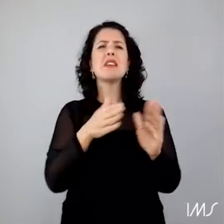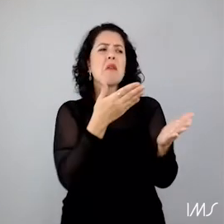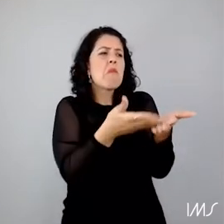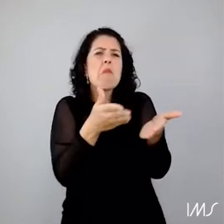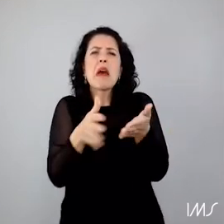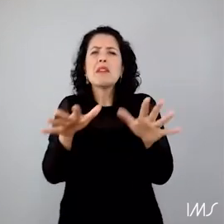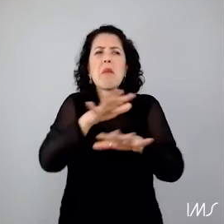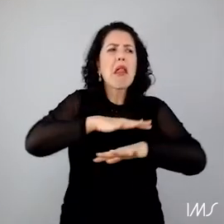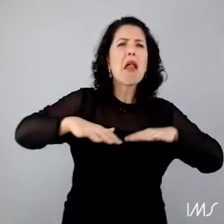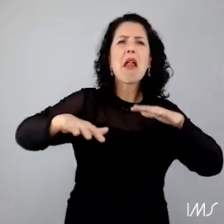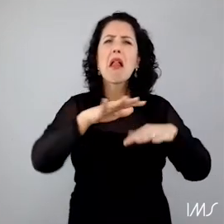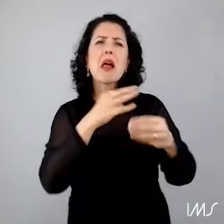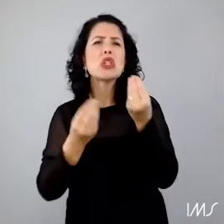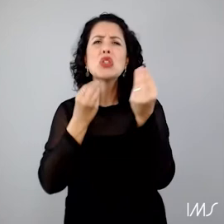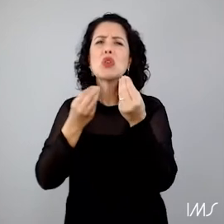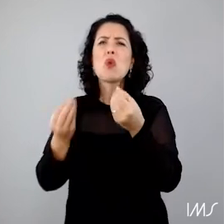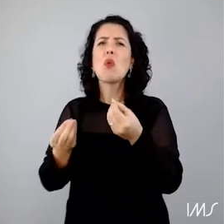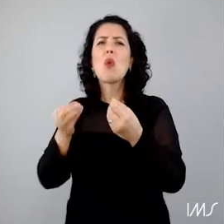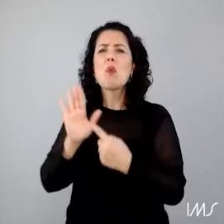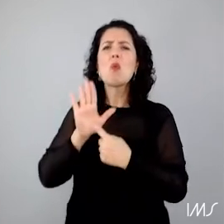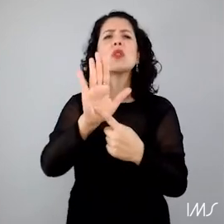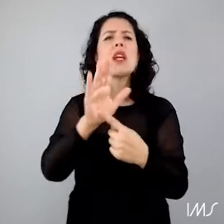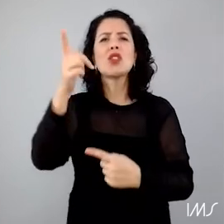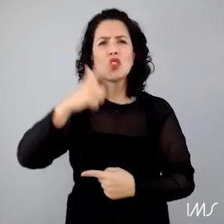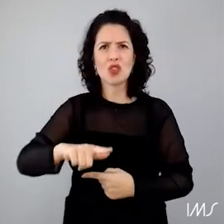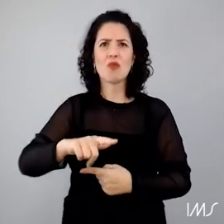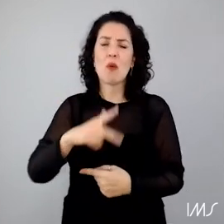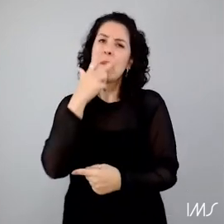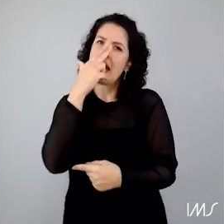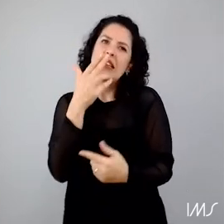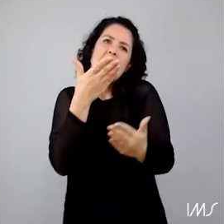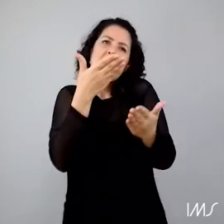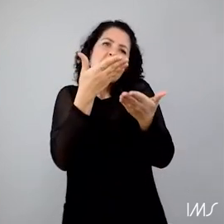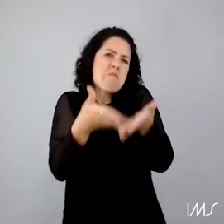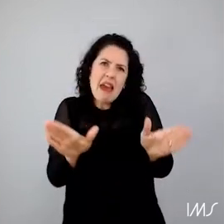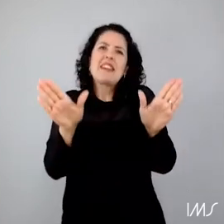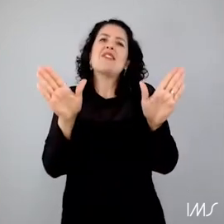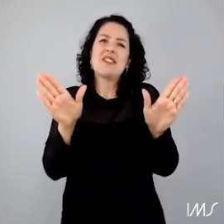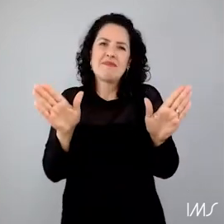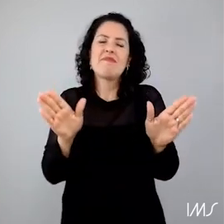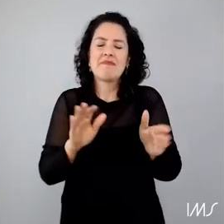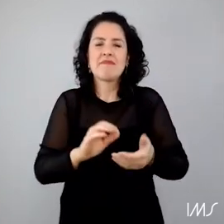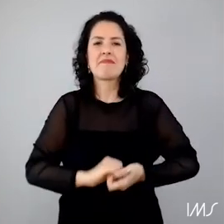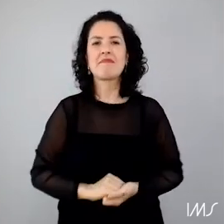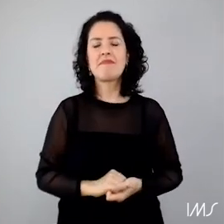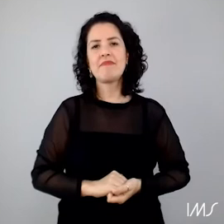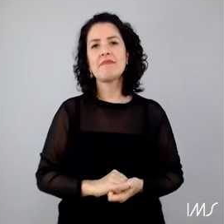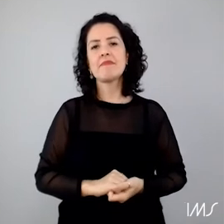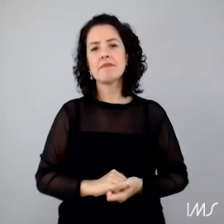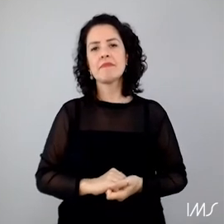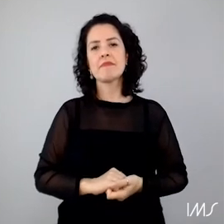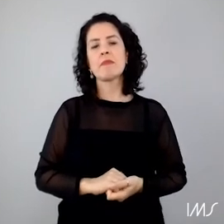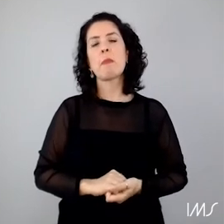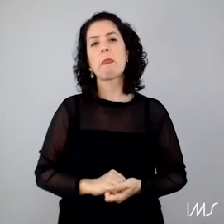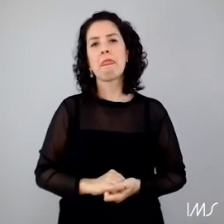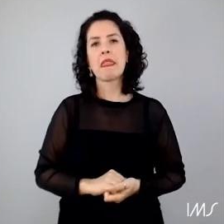e um processo cíclico, né, de recuperação dessa densidade de produção.